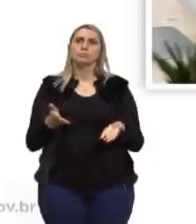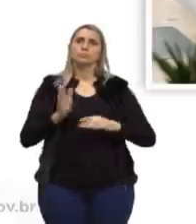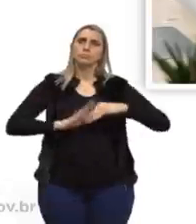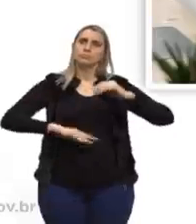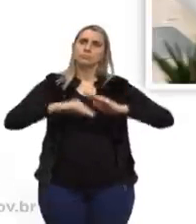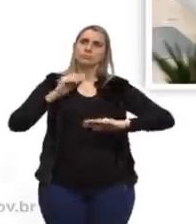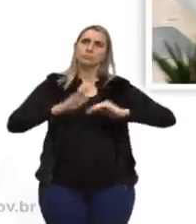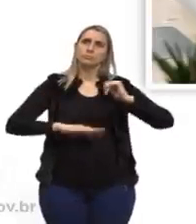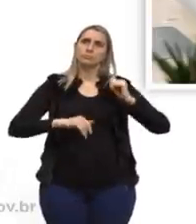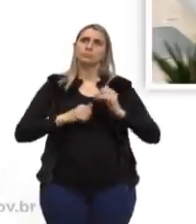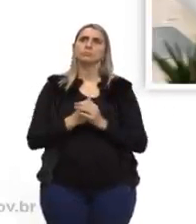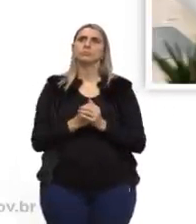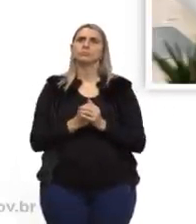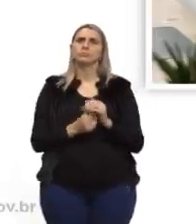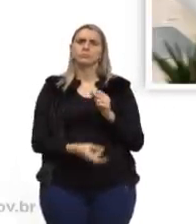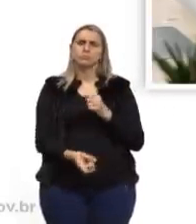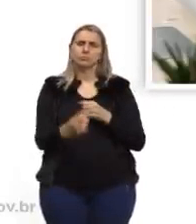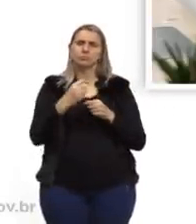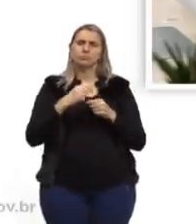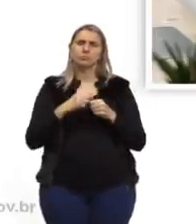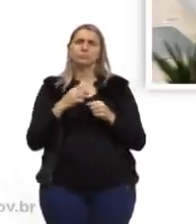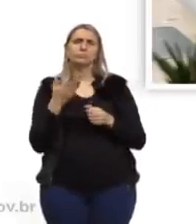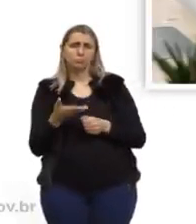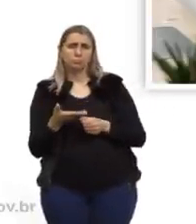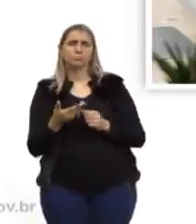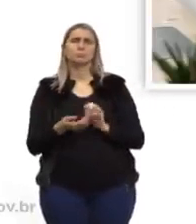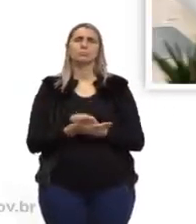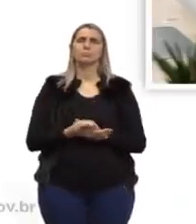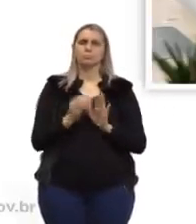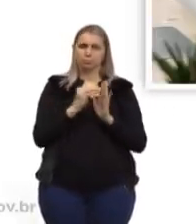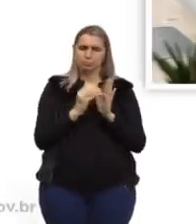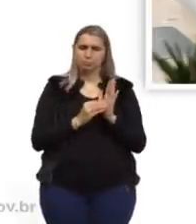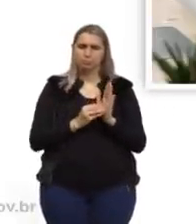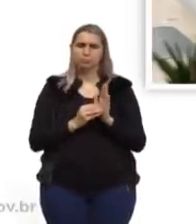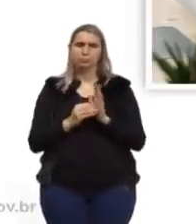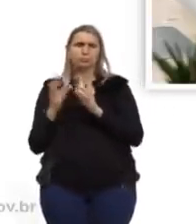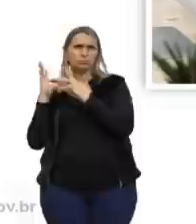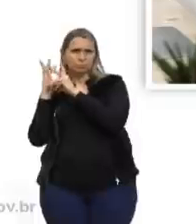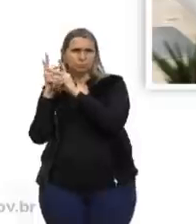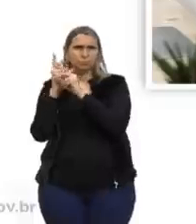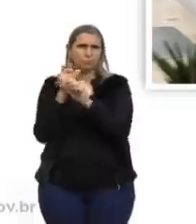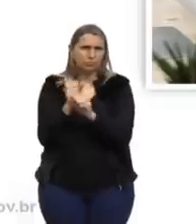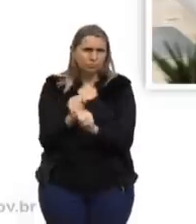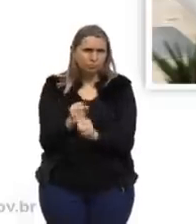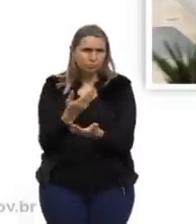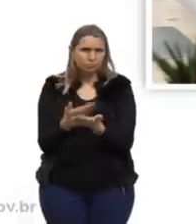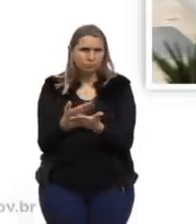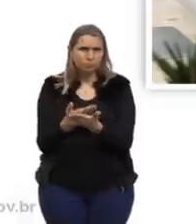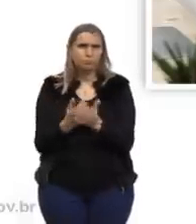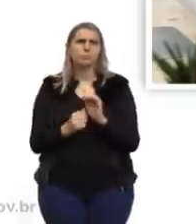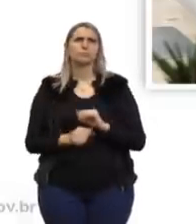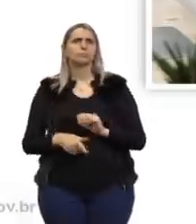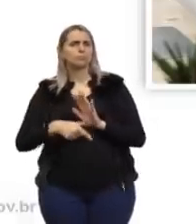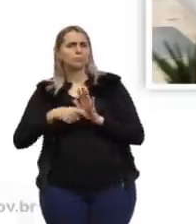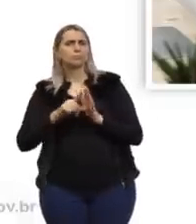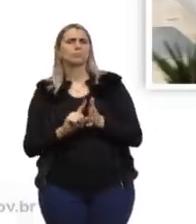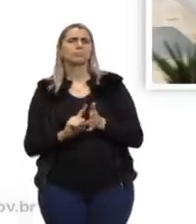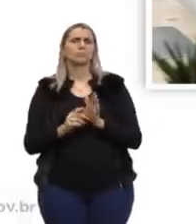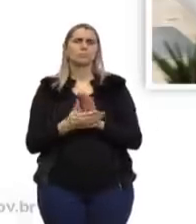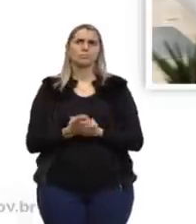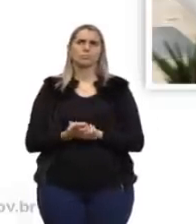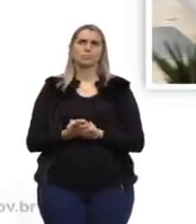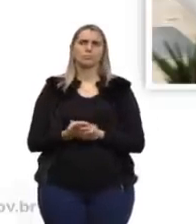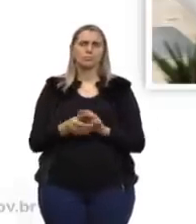uma praticada. Retomado tudo isso, né? Revisamos essas aulas que nós tivemos anteriormente